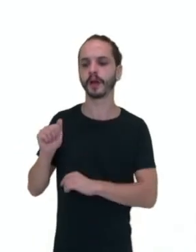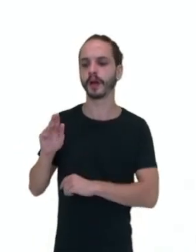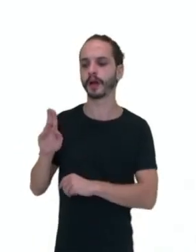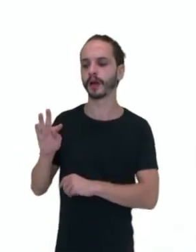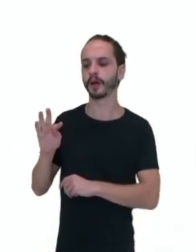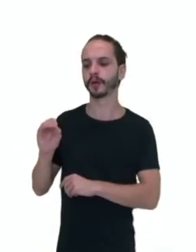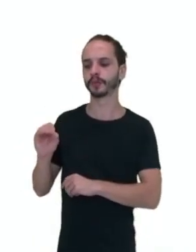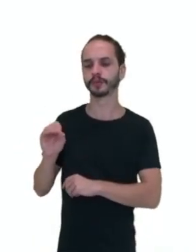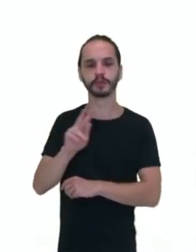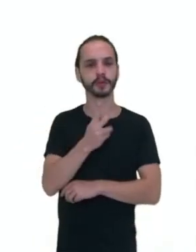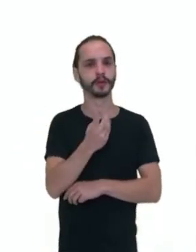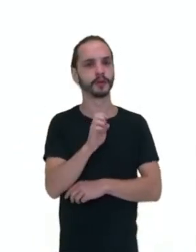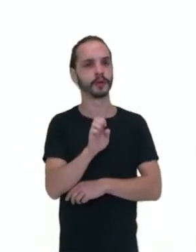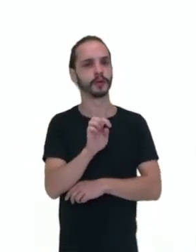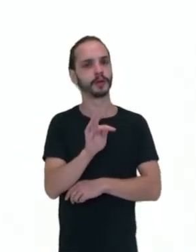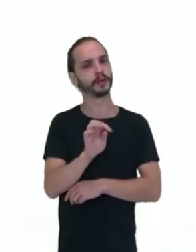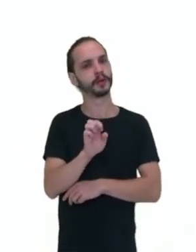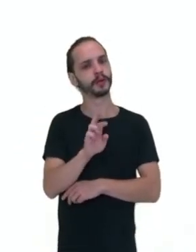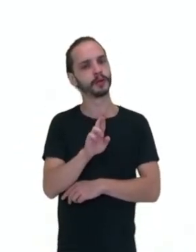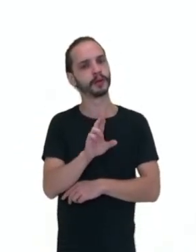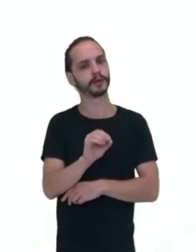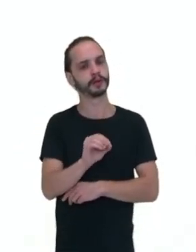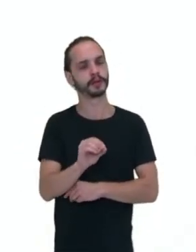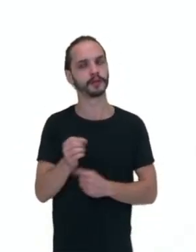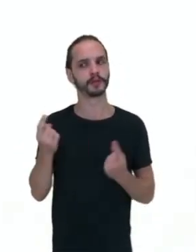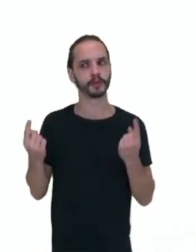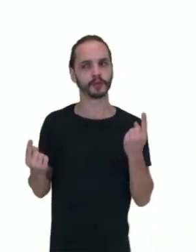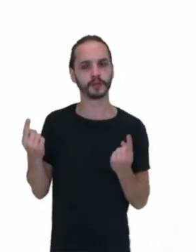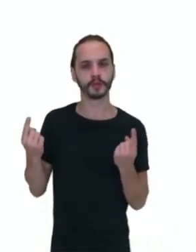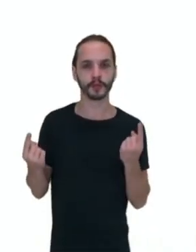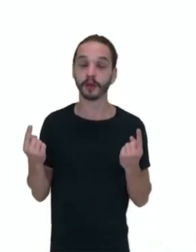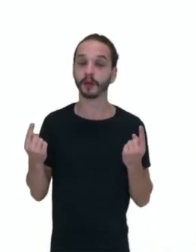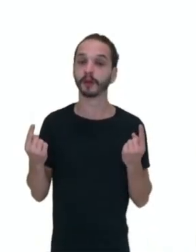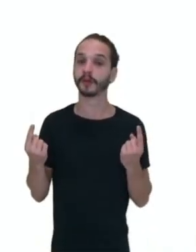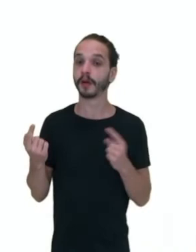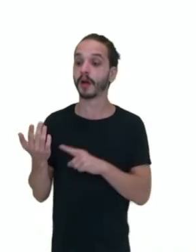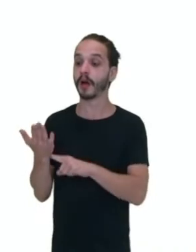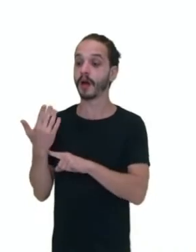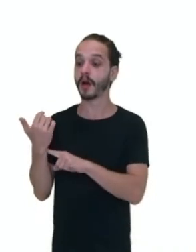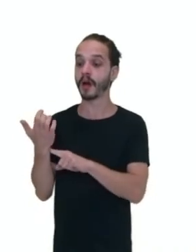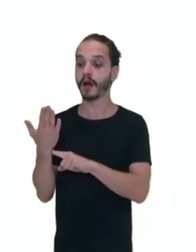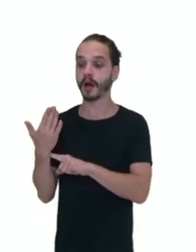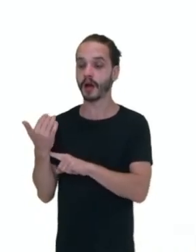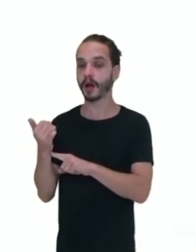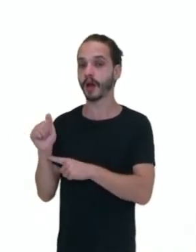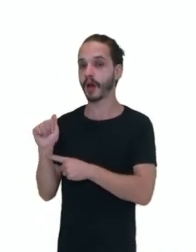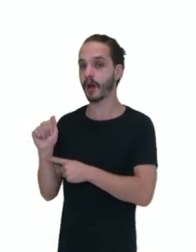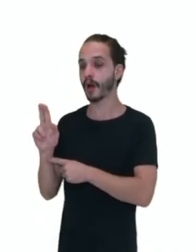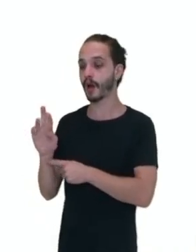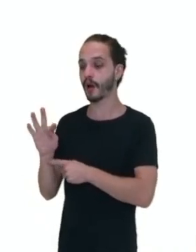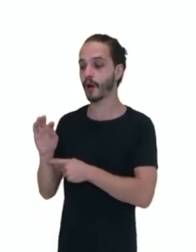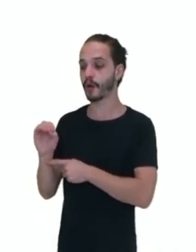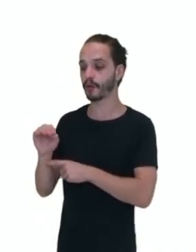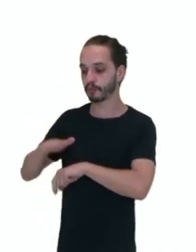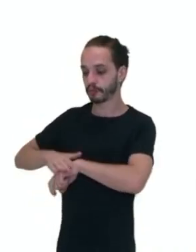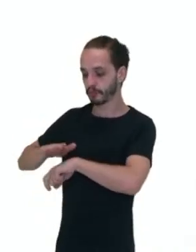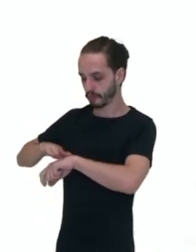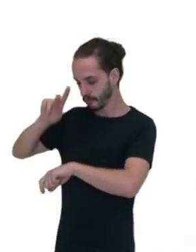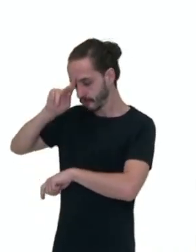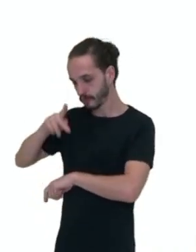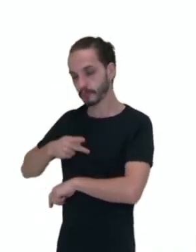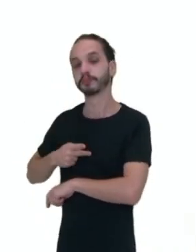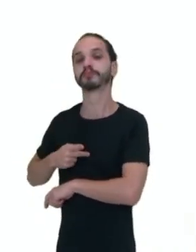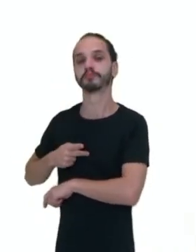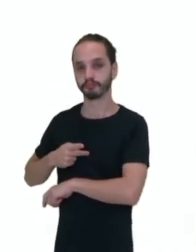e heterótrofos, ou heterótrofos. As algas são consideradas autotrófas ou